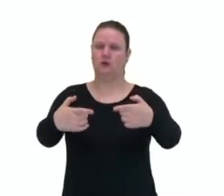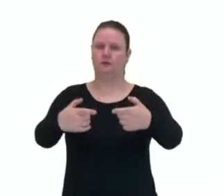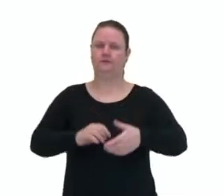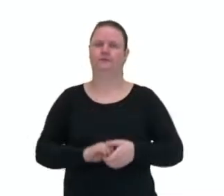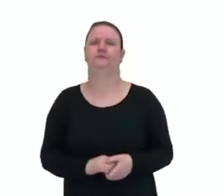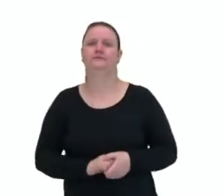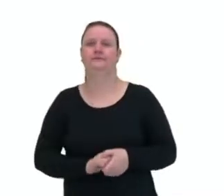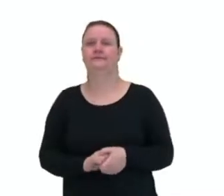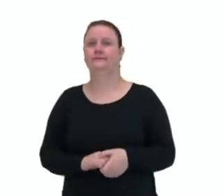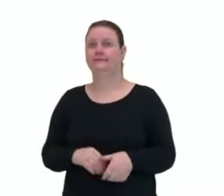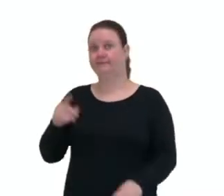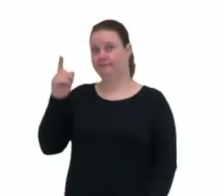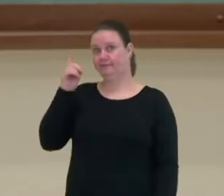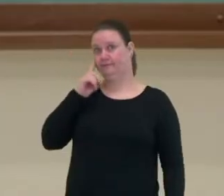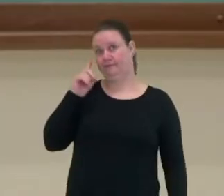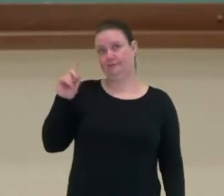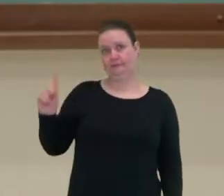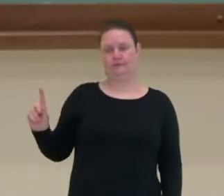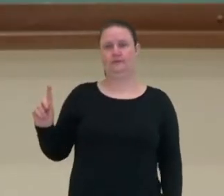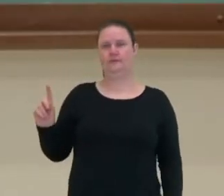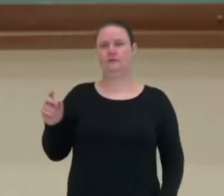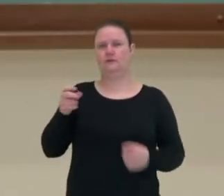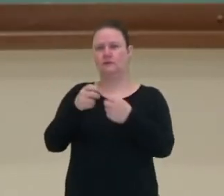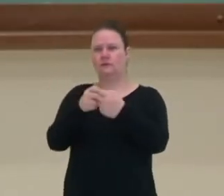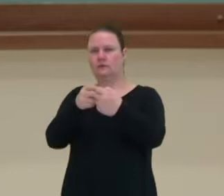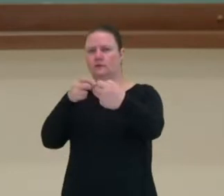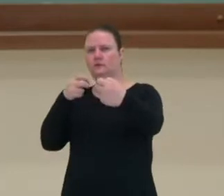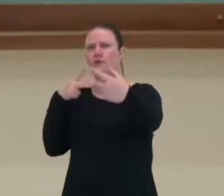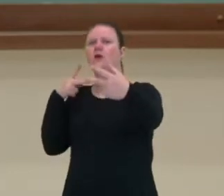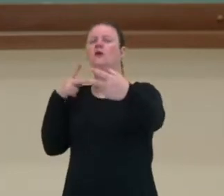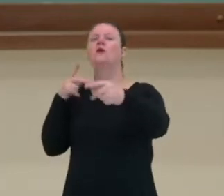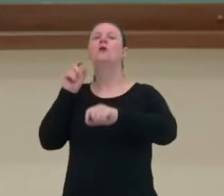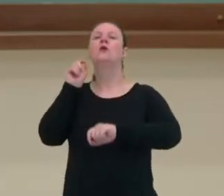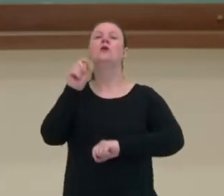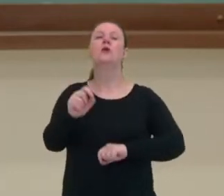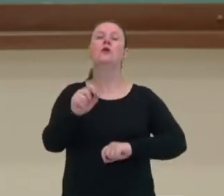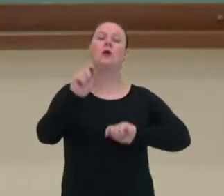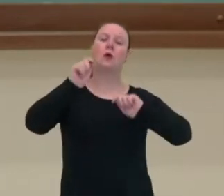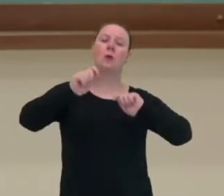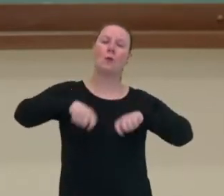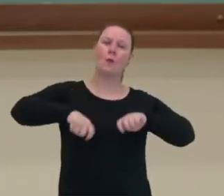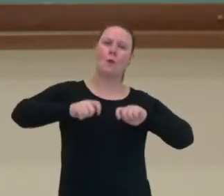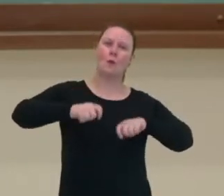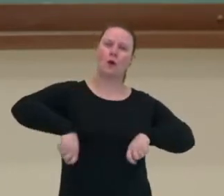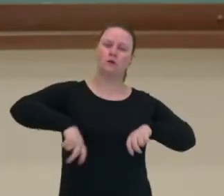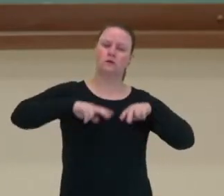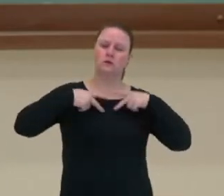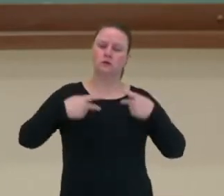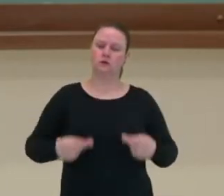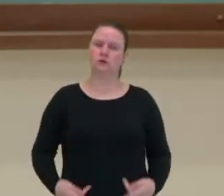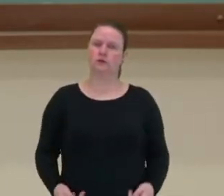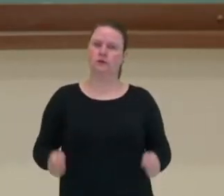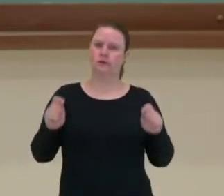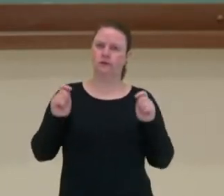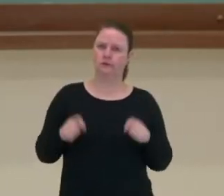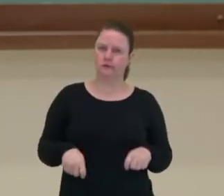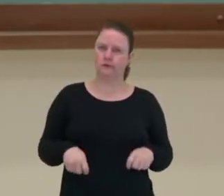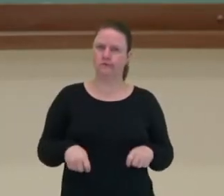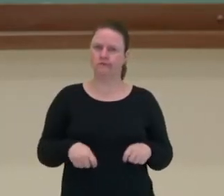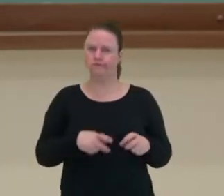séculos. Olha só, o arco e flecha possibilitou que o homem ampliasse a sua capacidade de